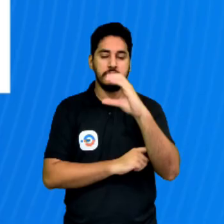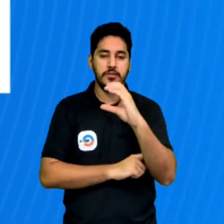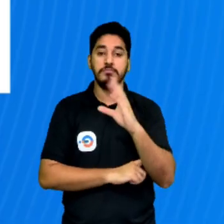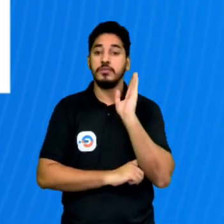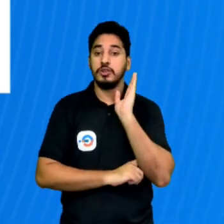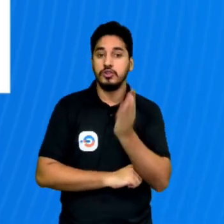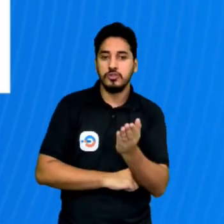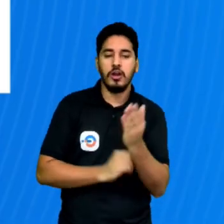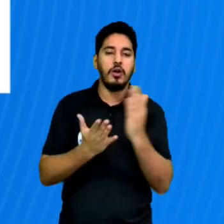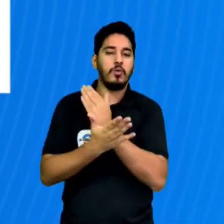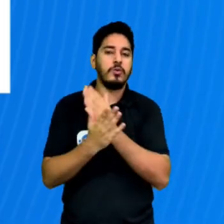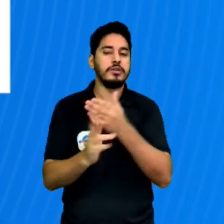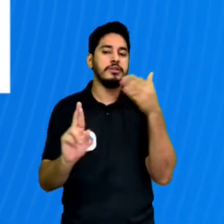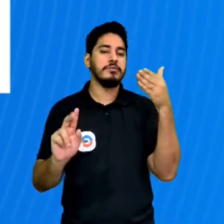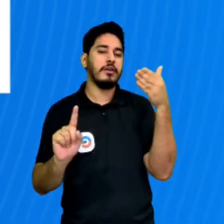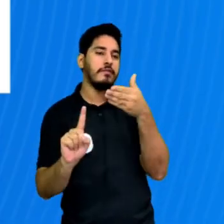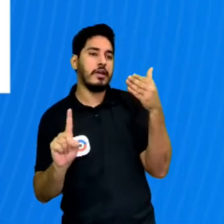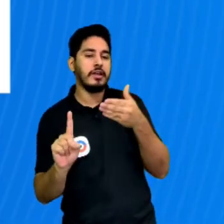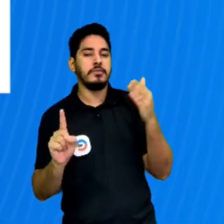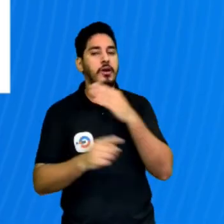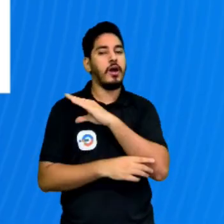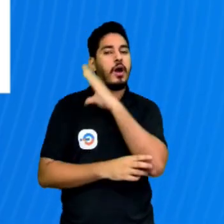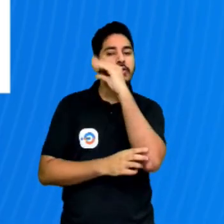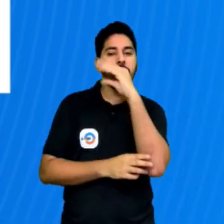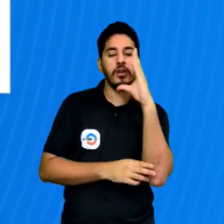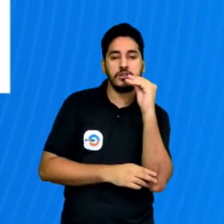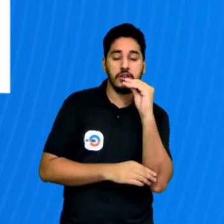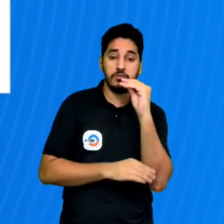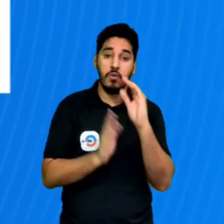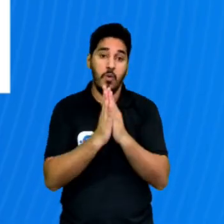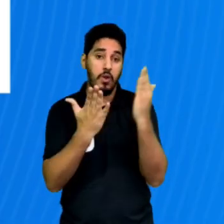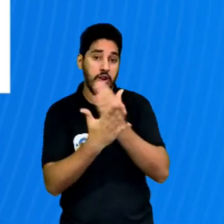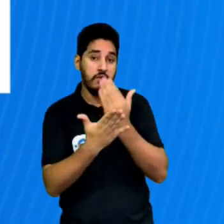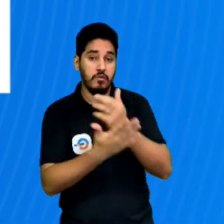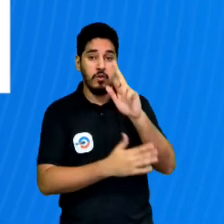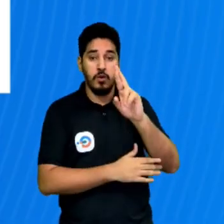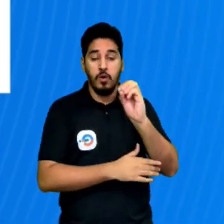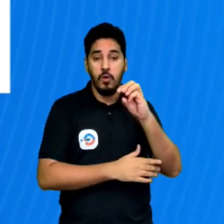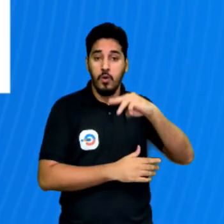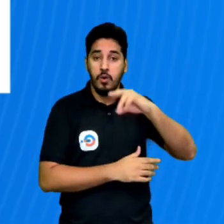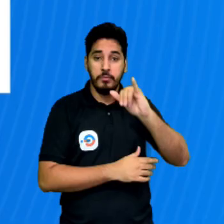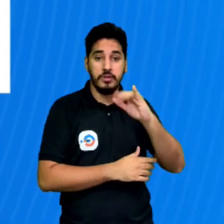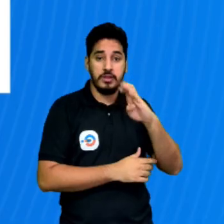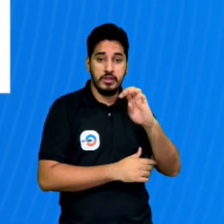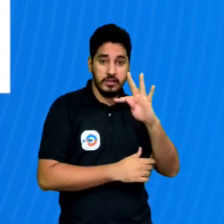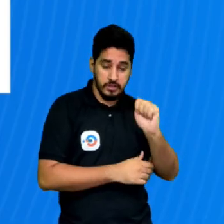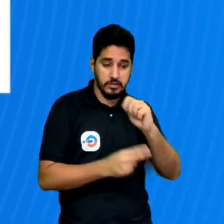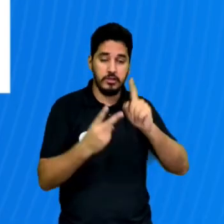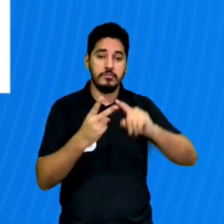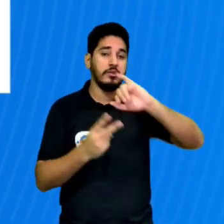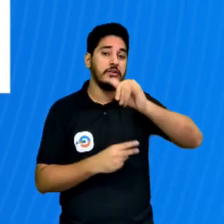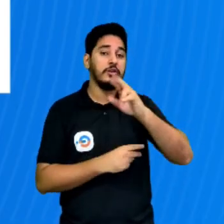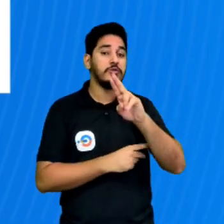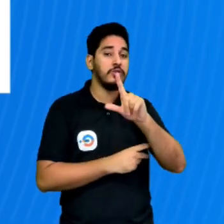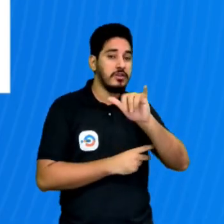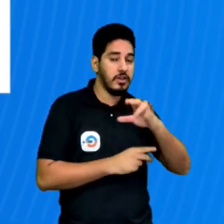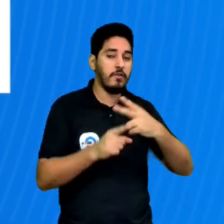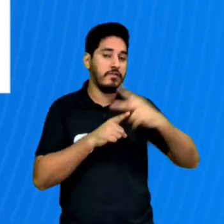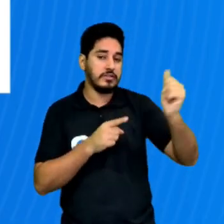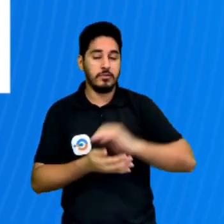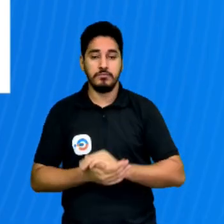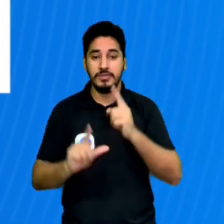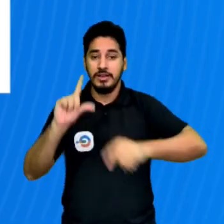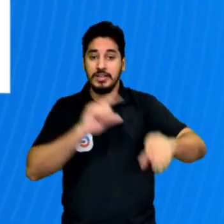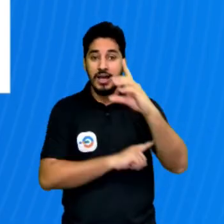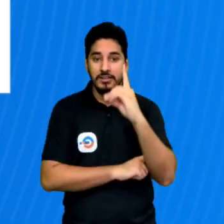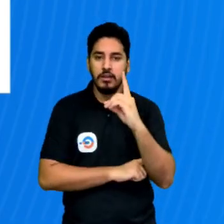obras indicadas para adolescente, o livro Romieta e Julieu, de Ana Elisa Ribeiro, venceu. Letra D. Incorporando